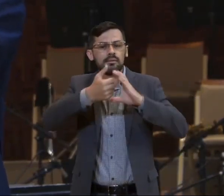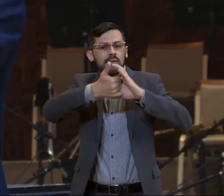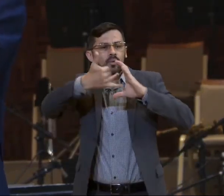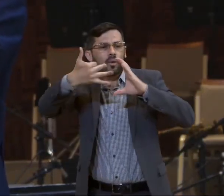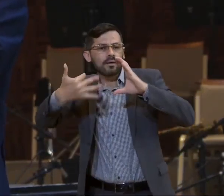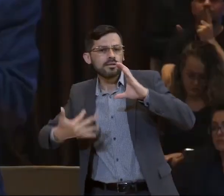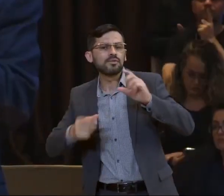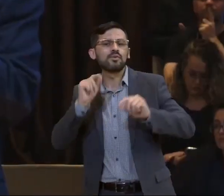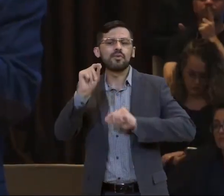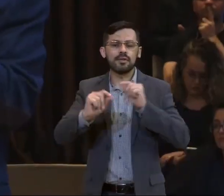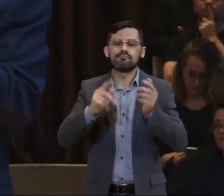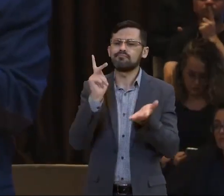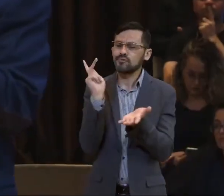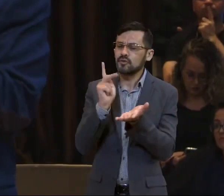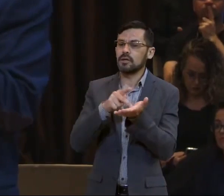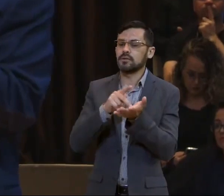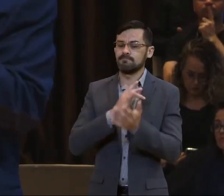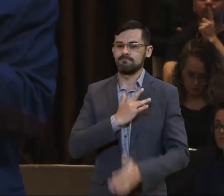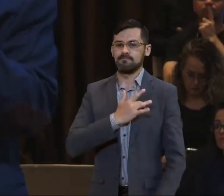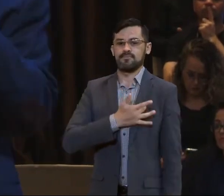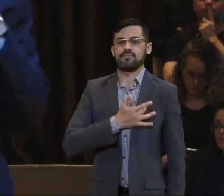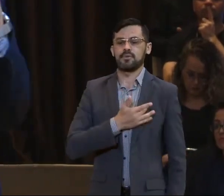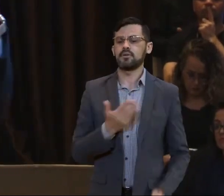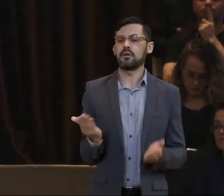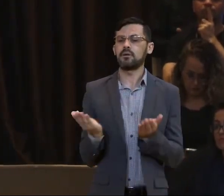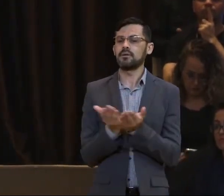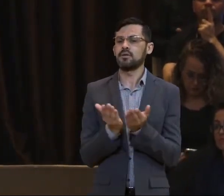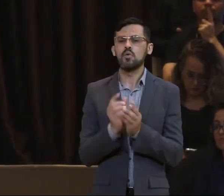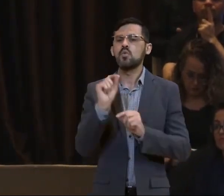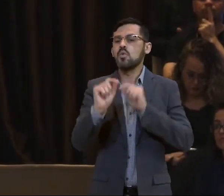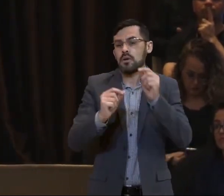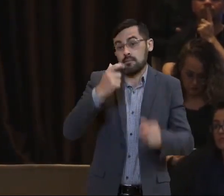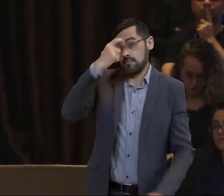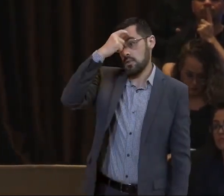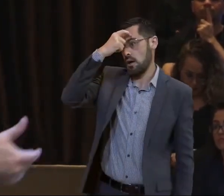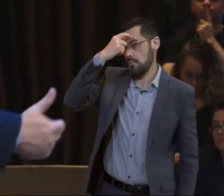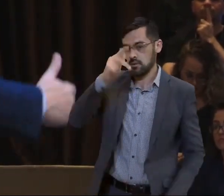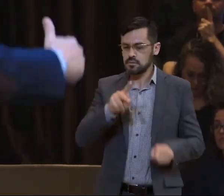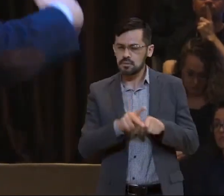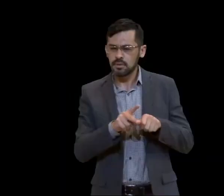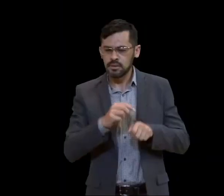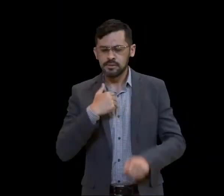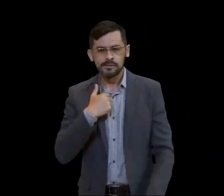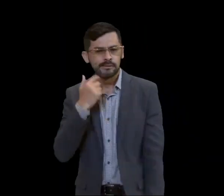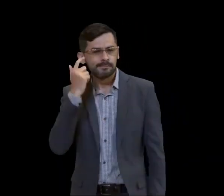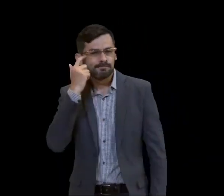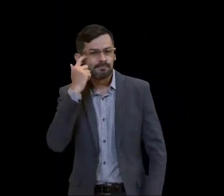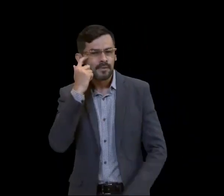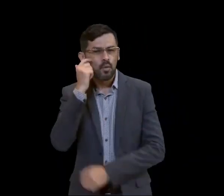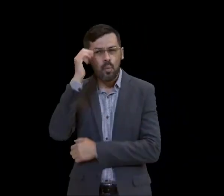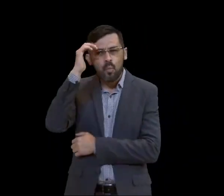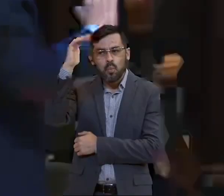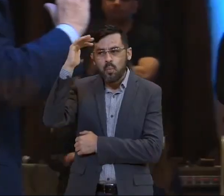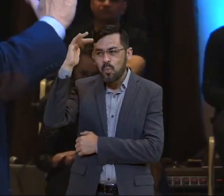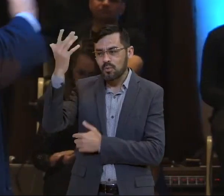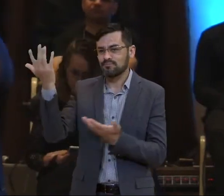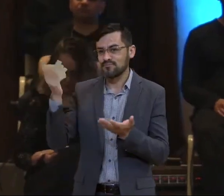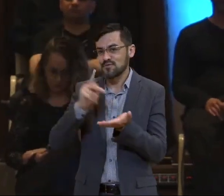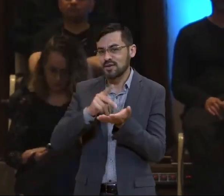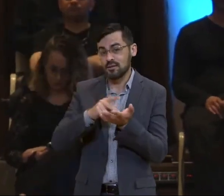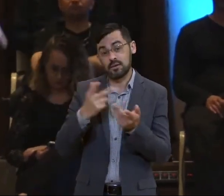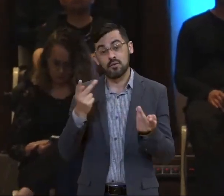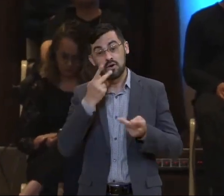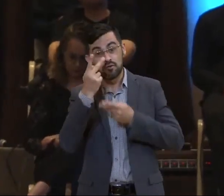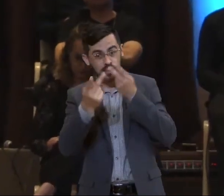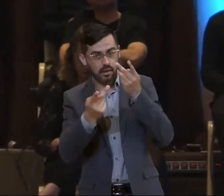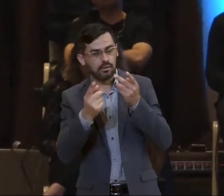e destaca a piedade cristã. O que estaria na mente dele? E eu comecei a viajar. Tá? Então, o que eu vou